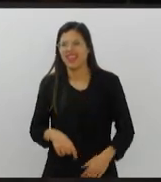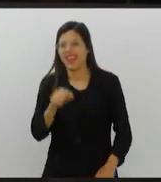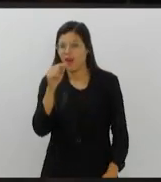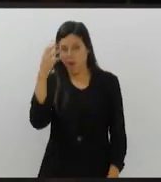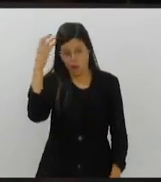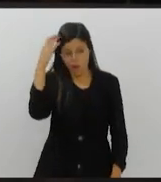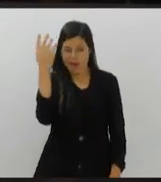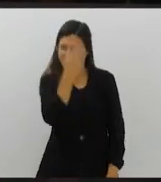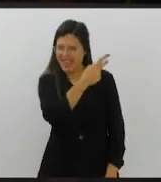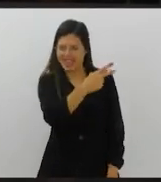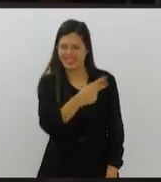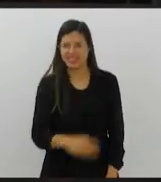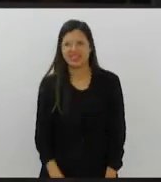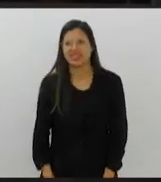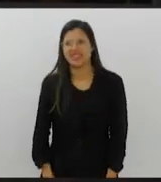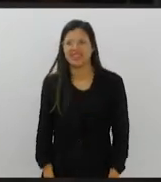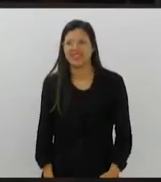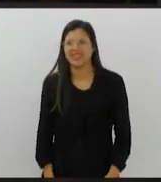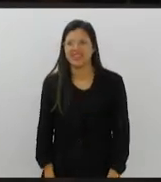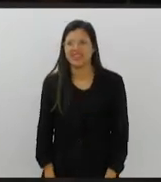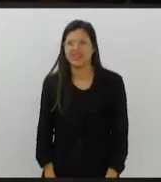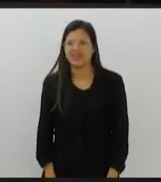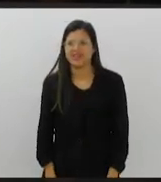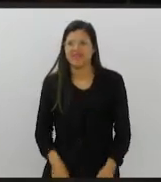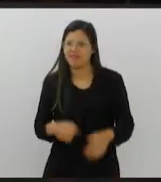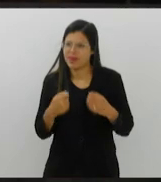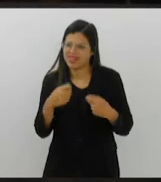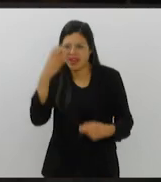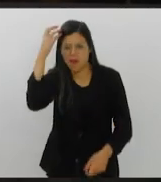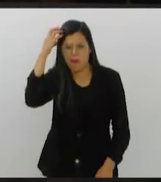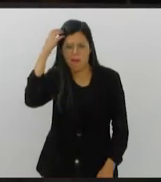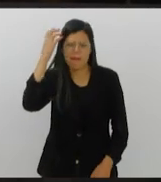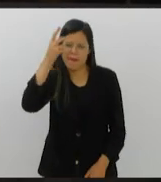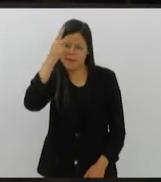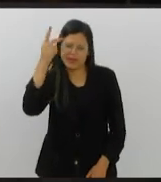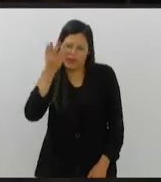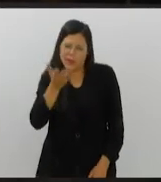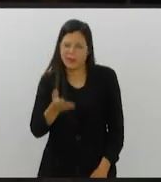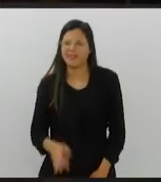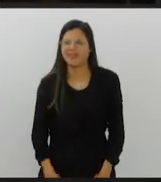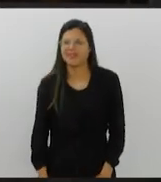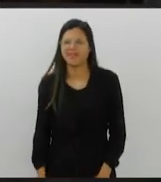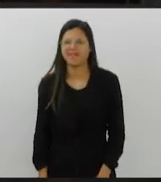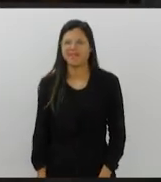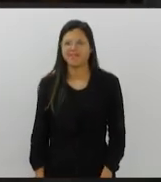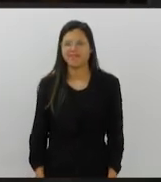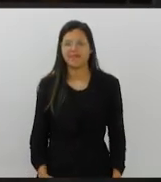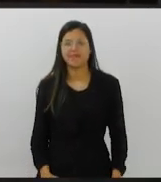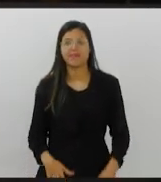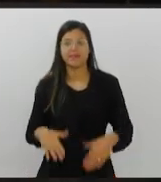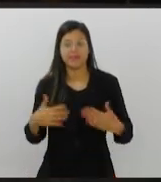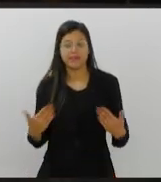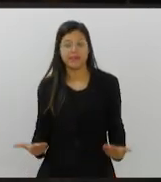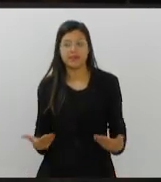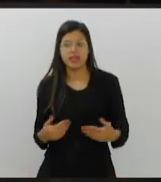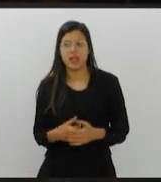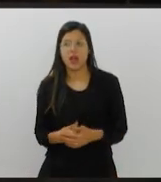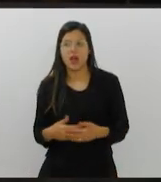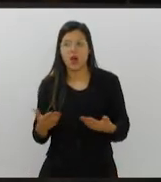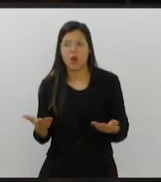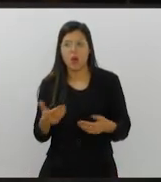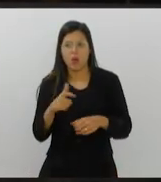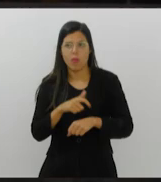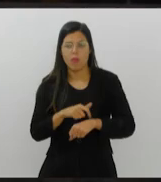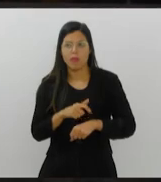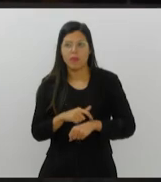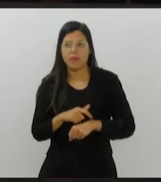dela. Tem que ser alguém, né, doutora? Tem que ter alguém. Bom, é chegado o momento